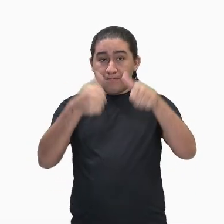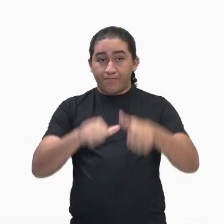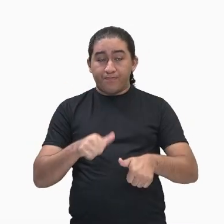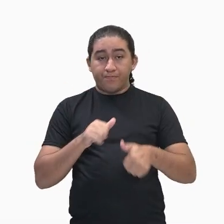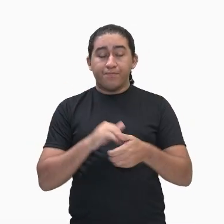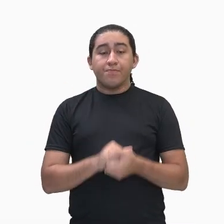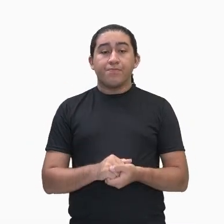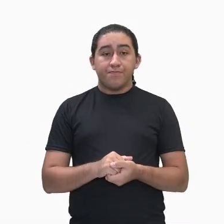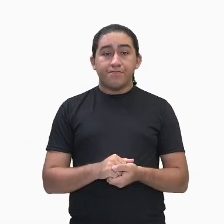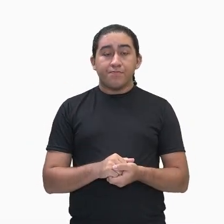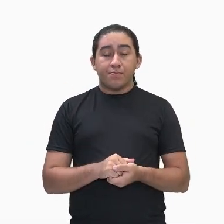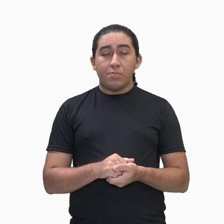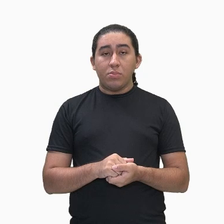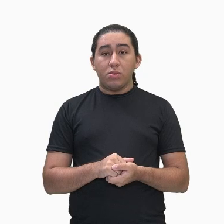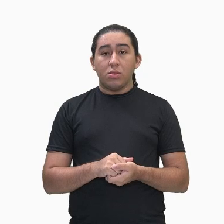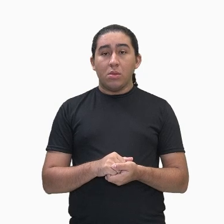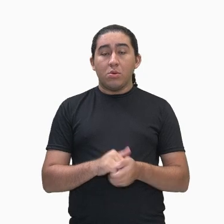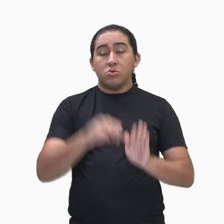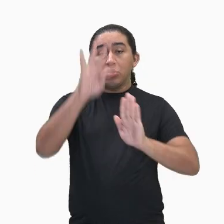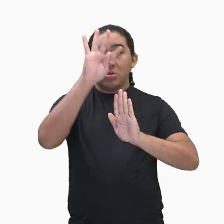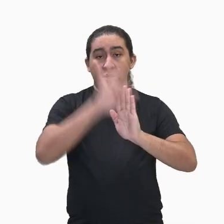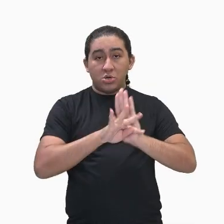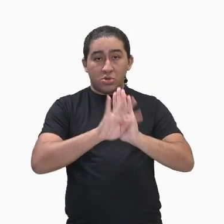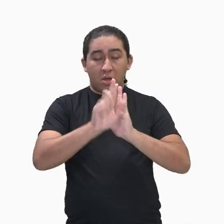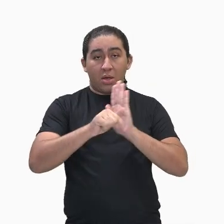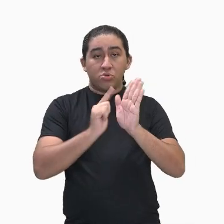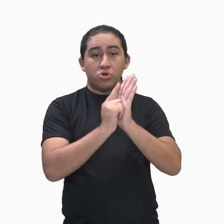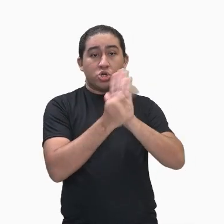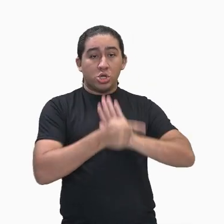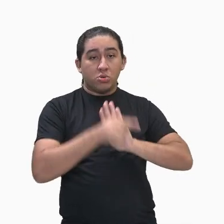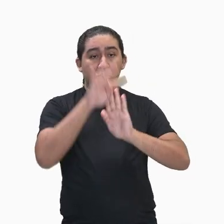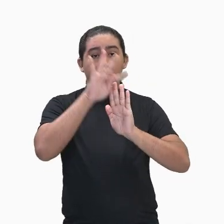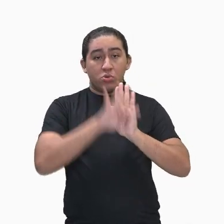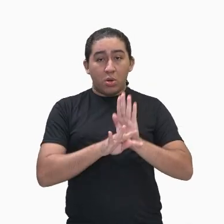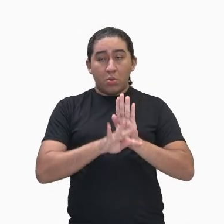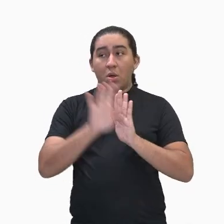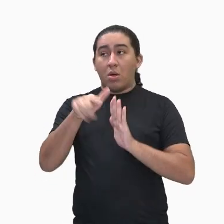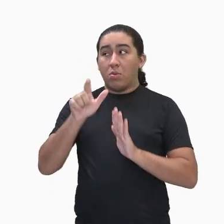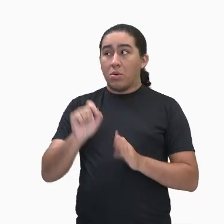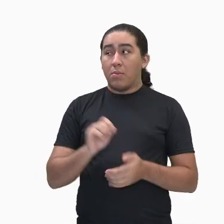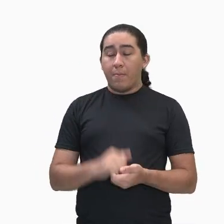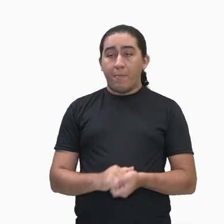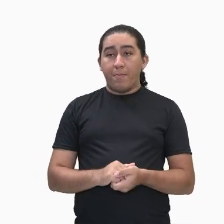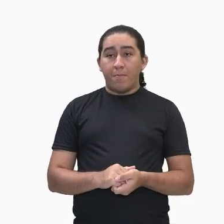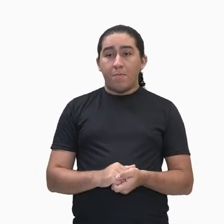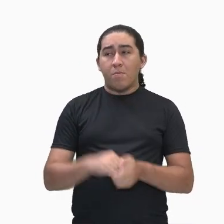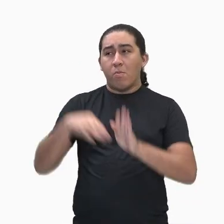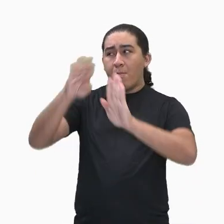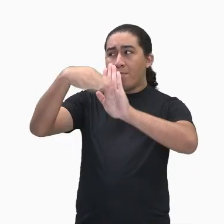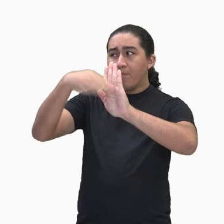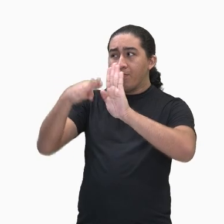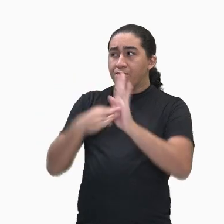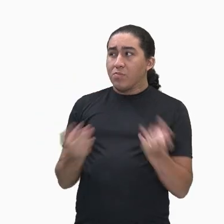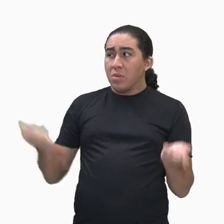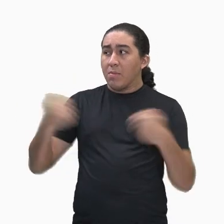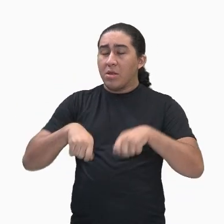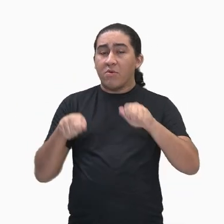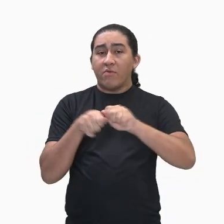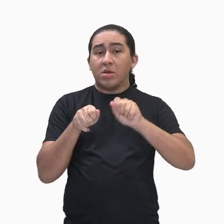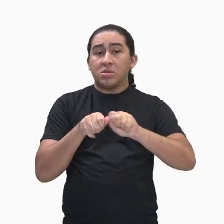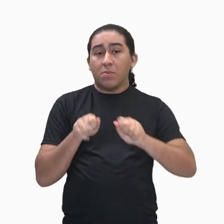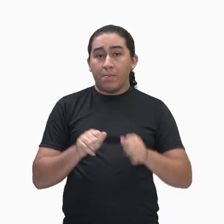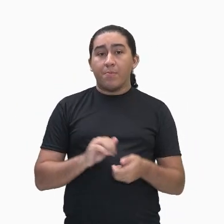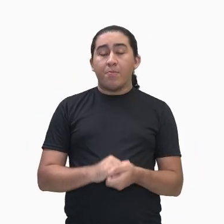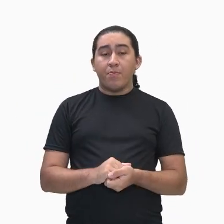um texto, que é um gênero textual, aí, uma receita, um modo, né, de fazer